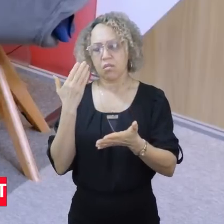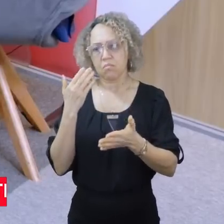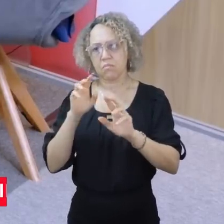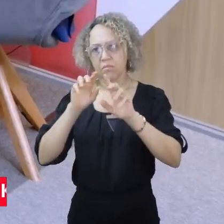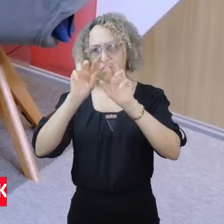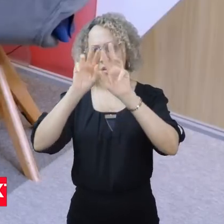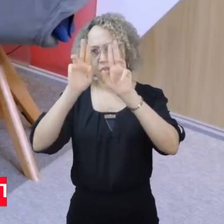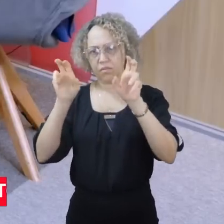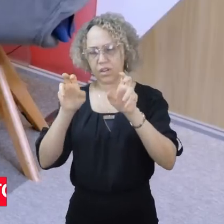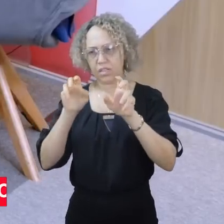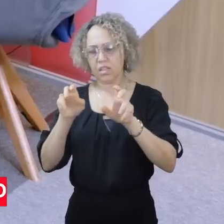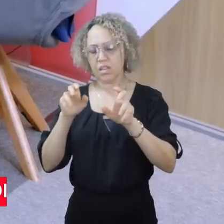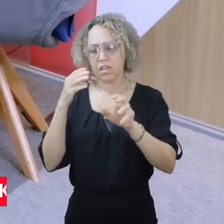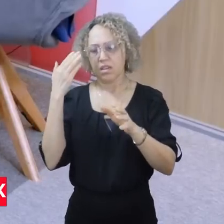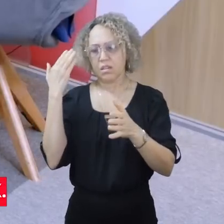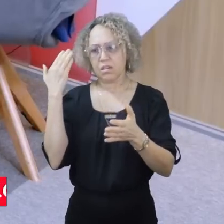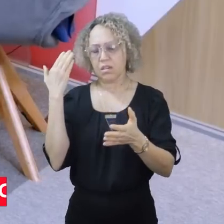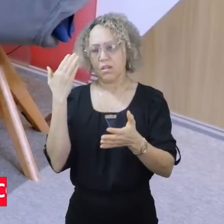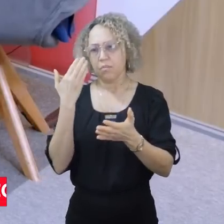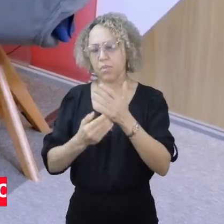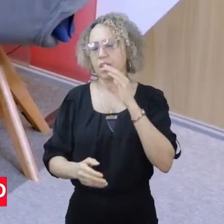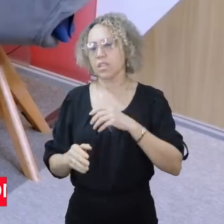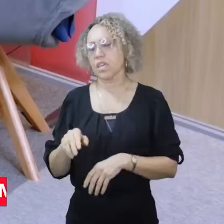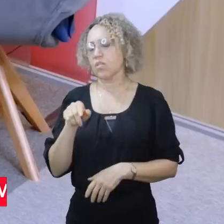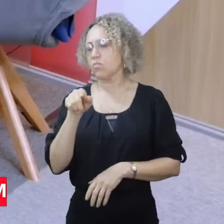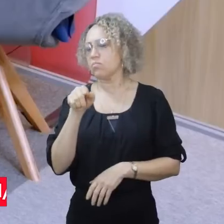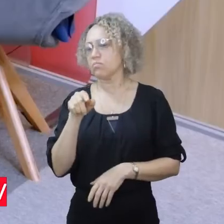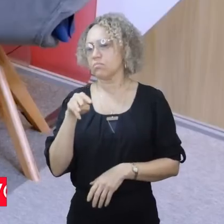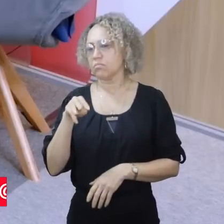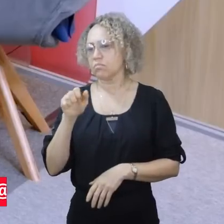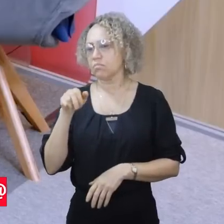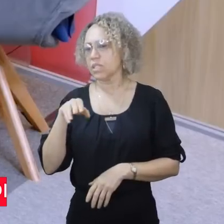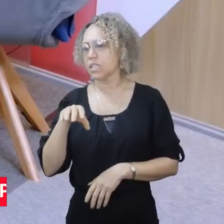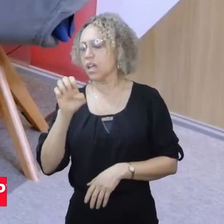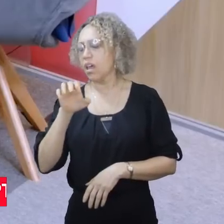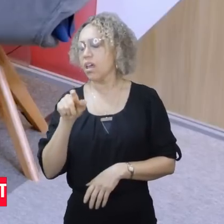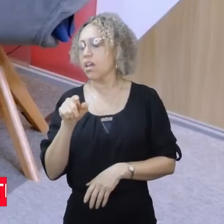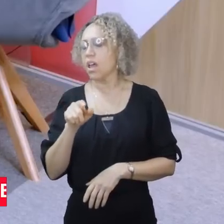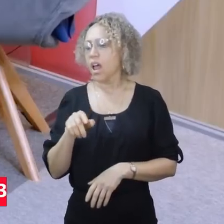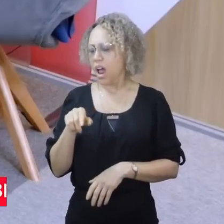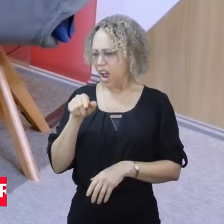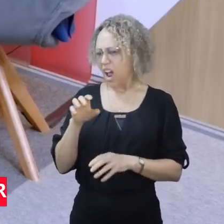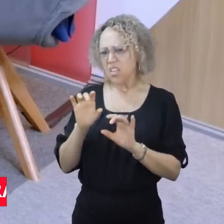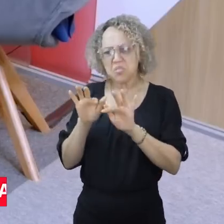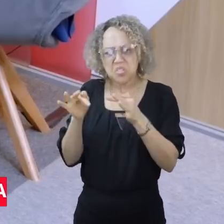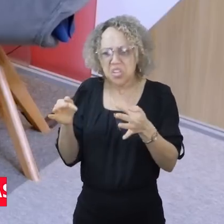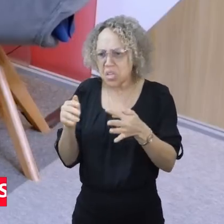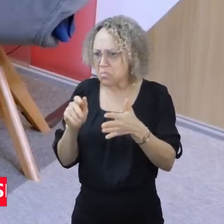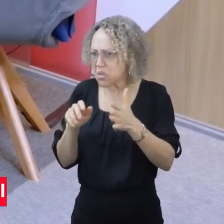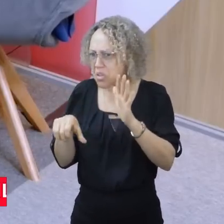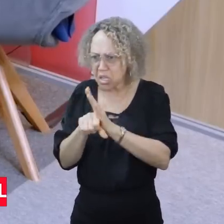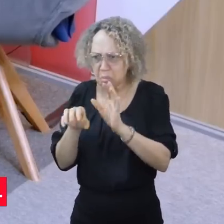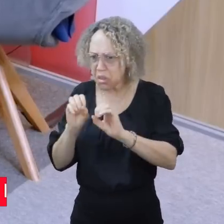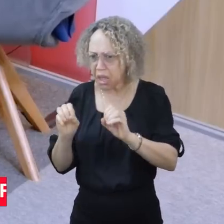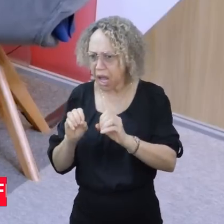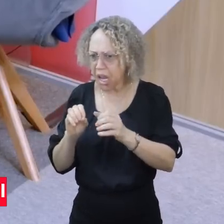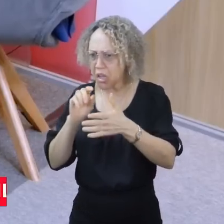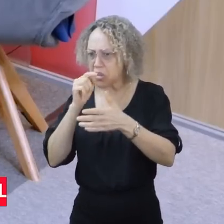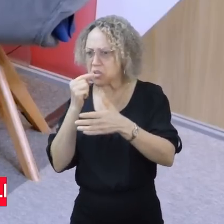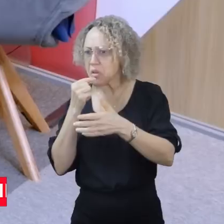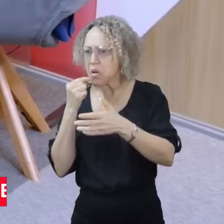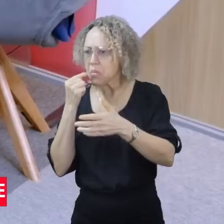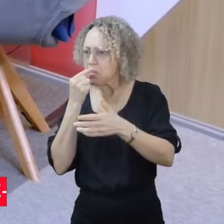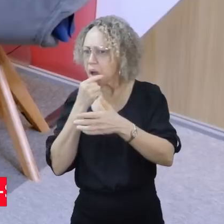um histórico pesado de crimes, de conivência, de participação desta mulher